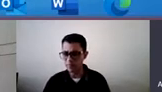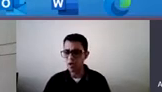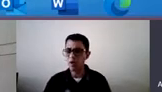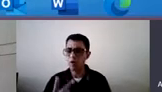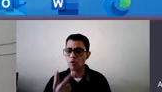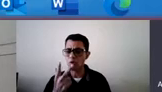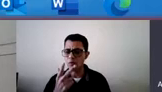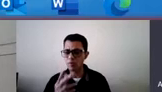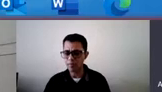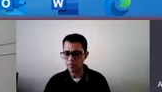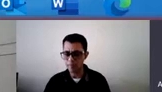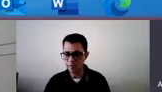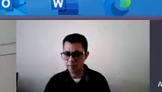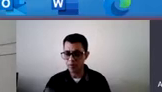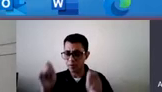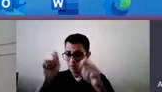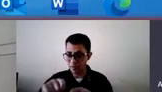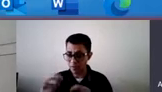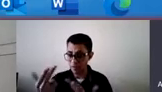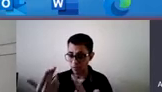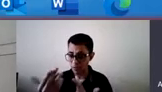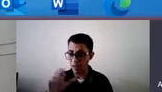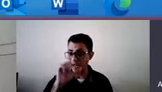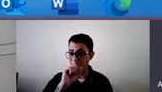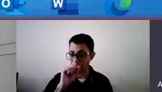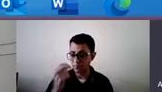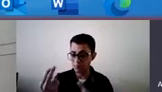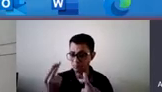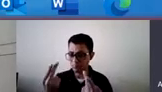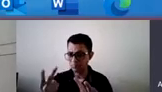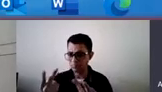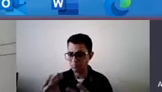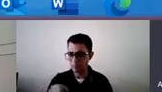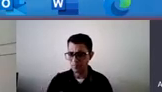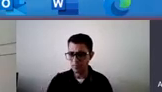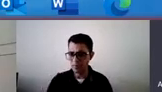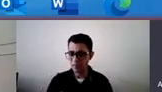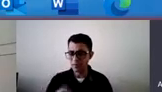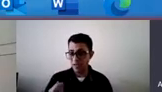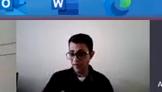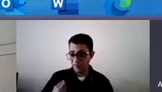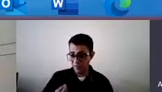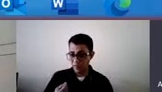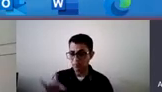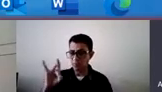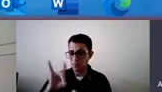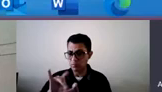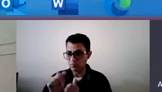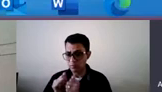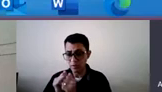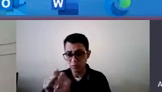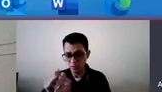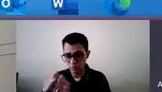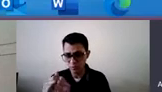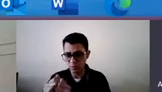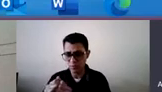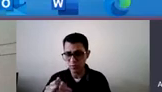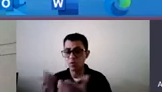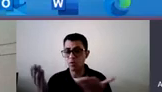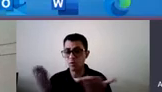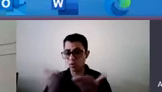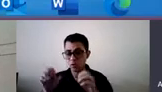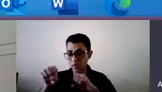tá? São competências cognitivas e socioemocionais que, na vida real, caminham juntas. Hoje,